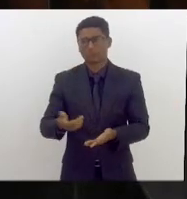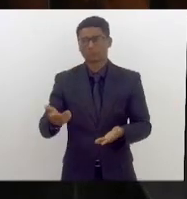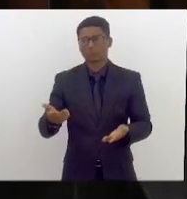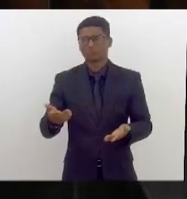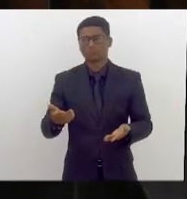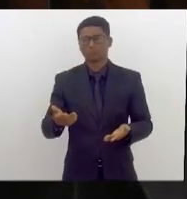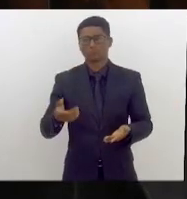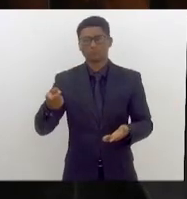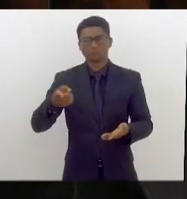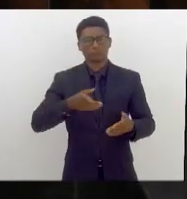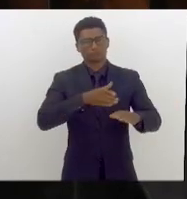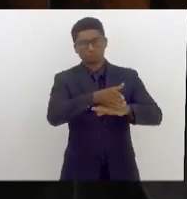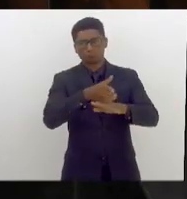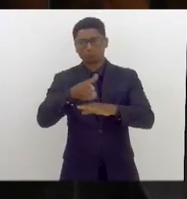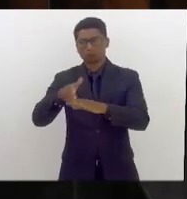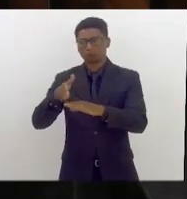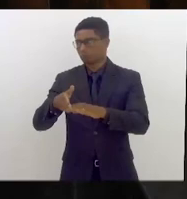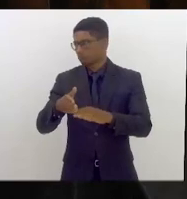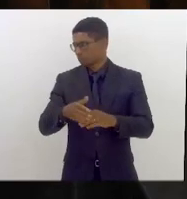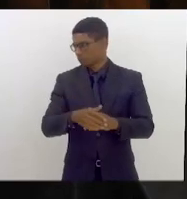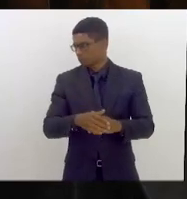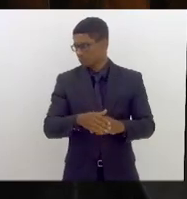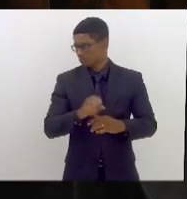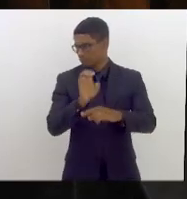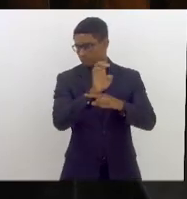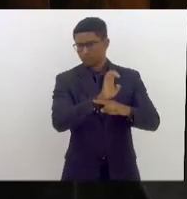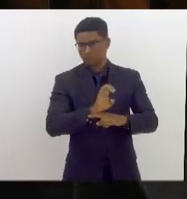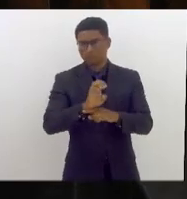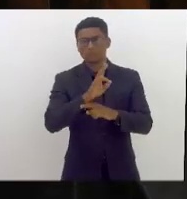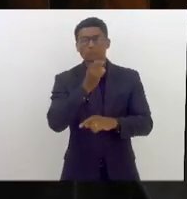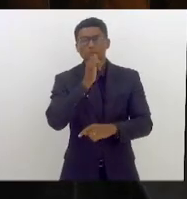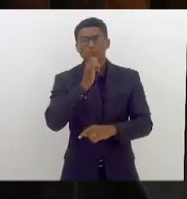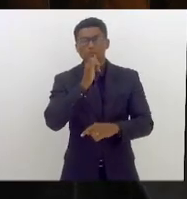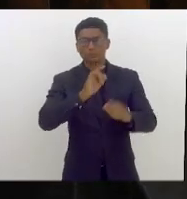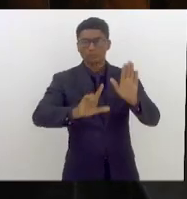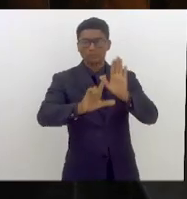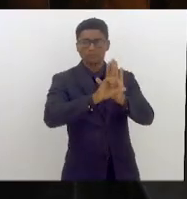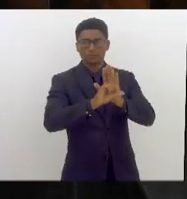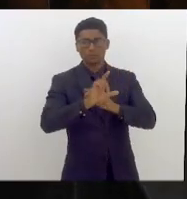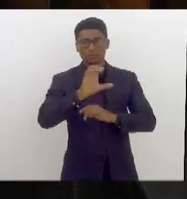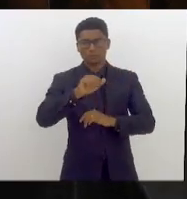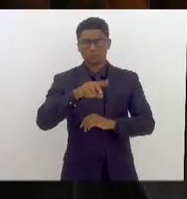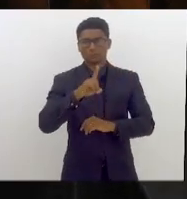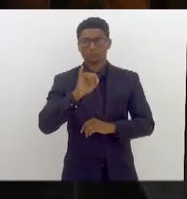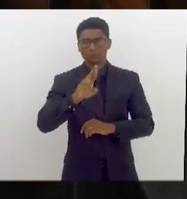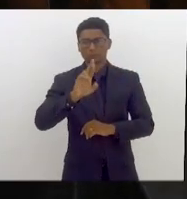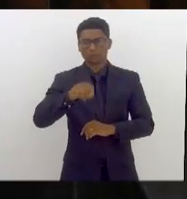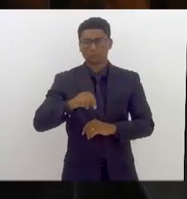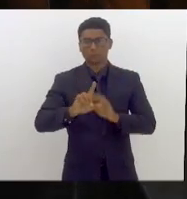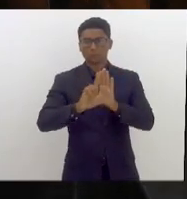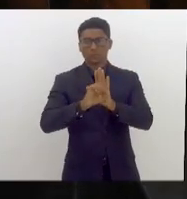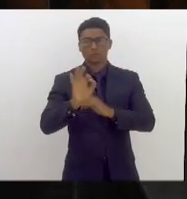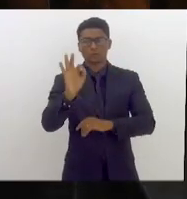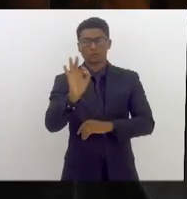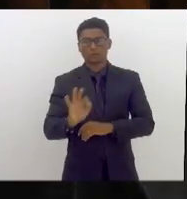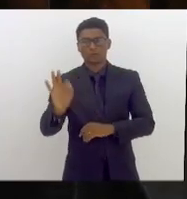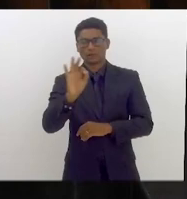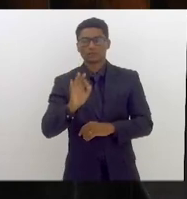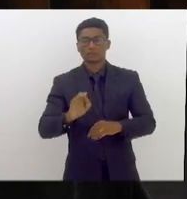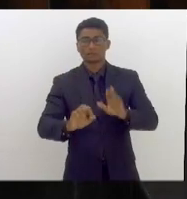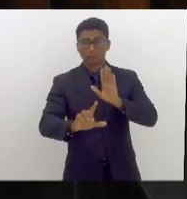interferindo no equilíbrio fiscal dos estados. Por exemplo, Lei Candir, lei federal. Agora, a Lei Complementar